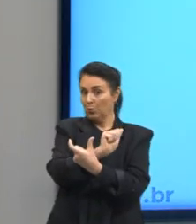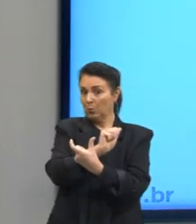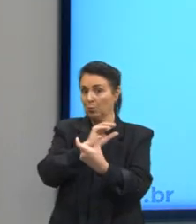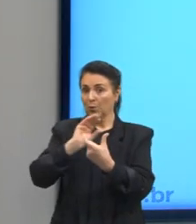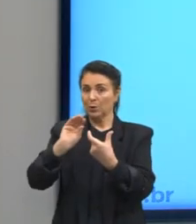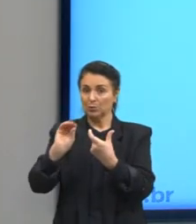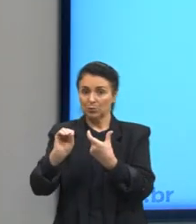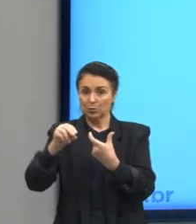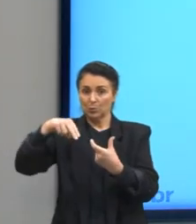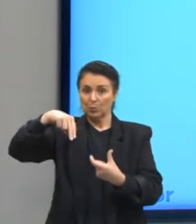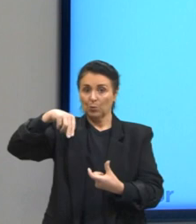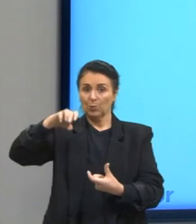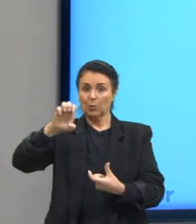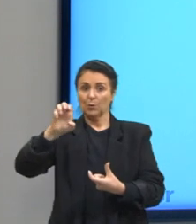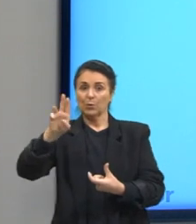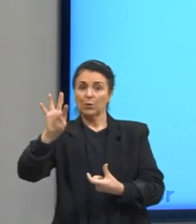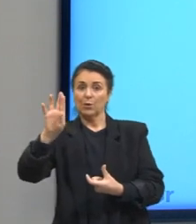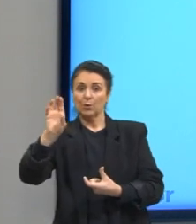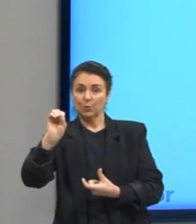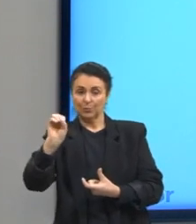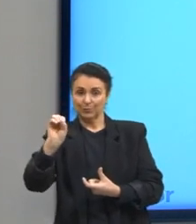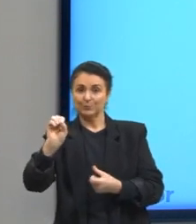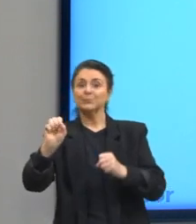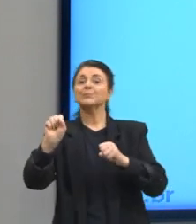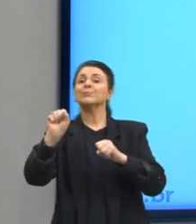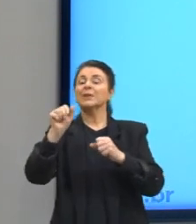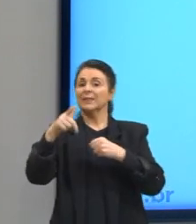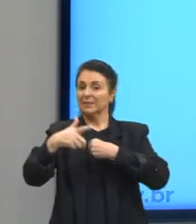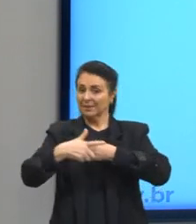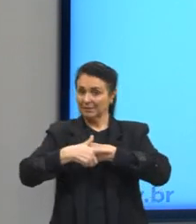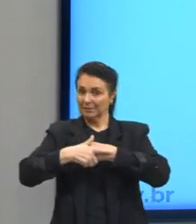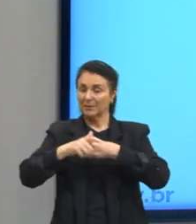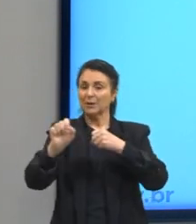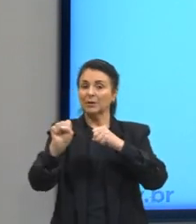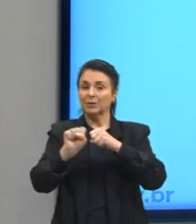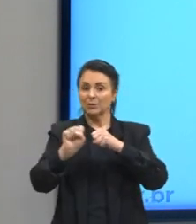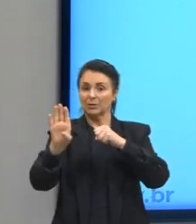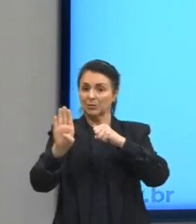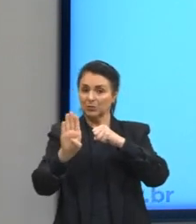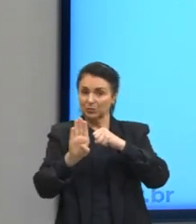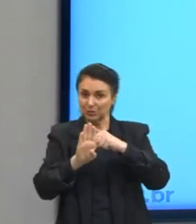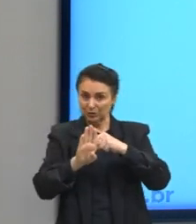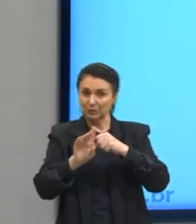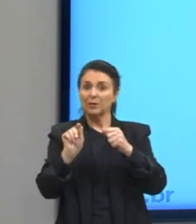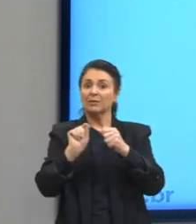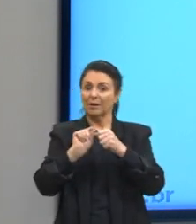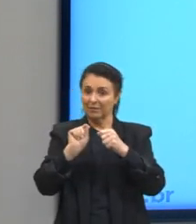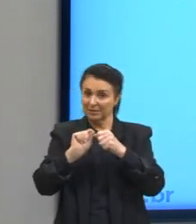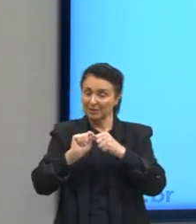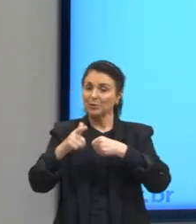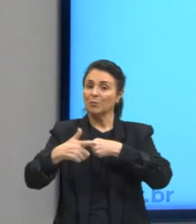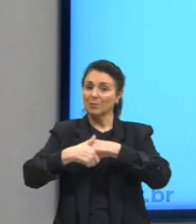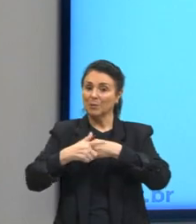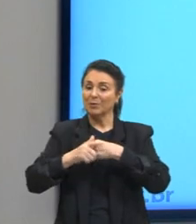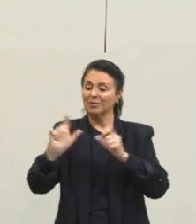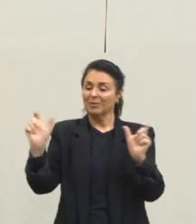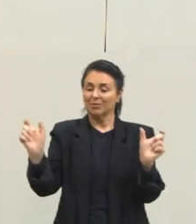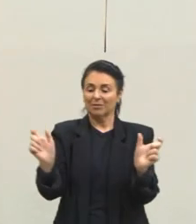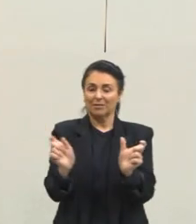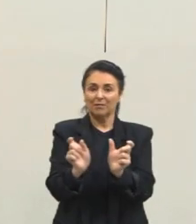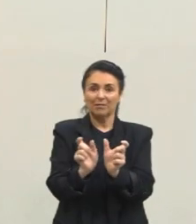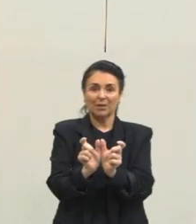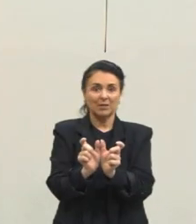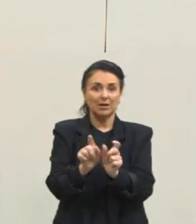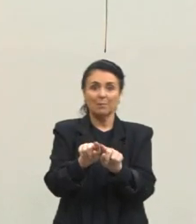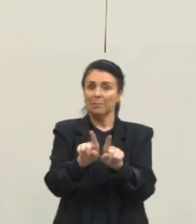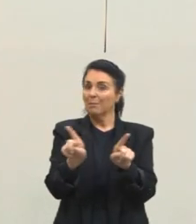ele está substantivando adjetivo o adjetivo está cumprindo o papel de um substantivo dentro da frase mas